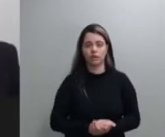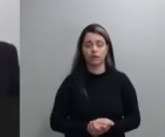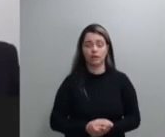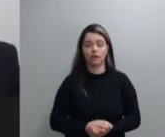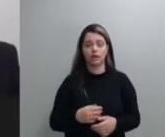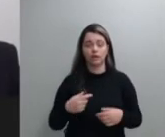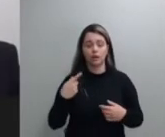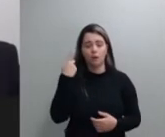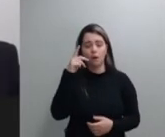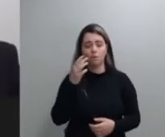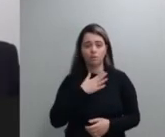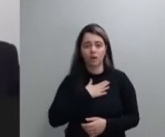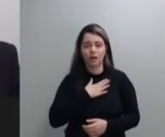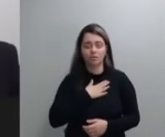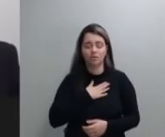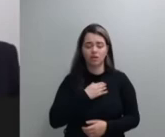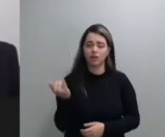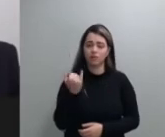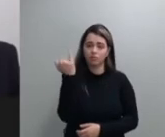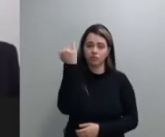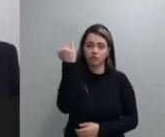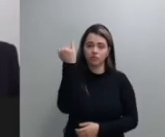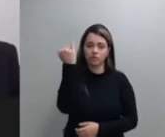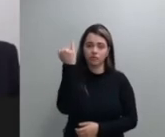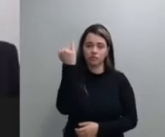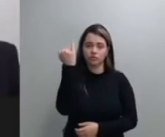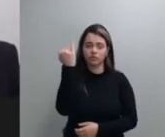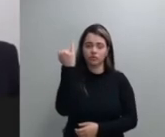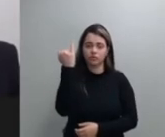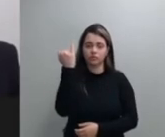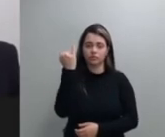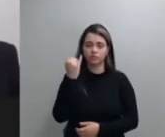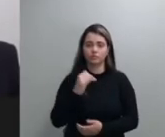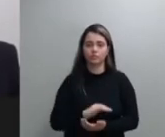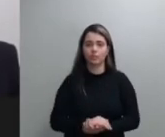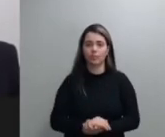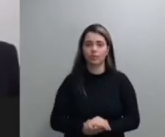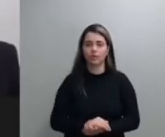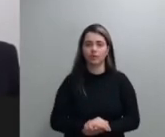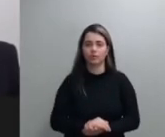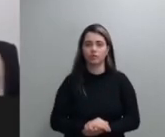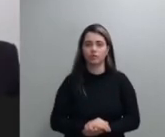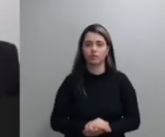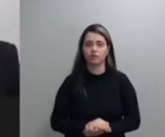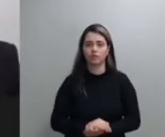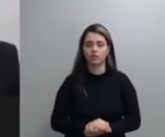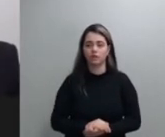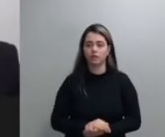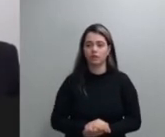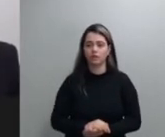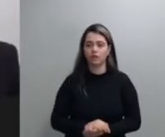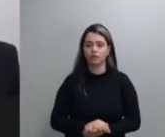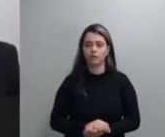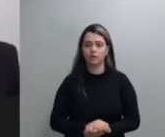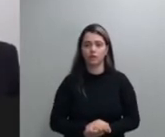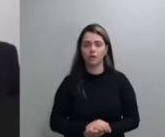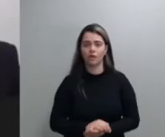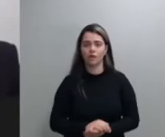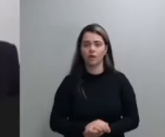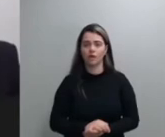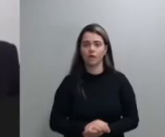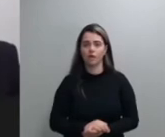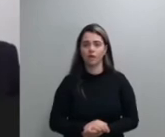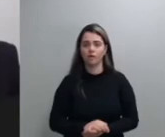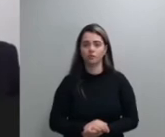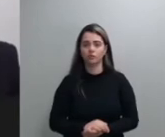pra mim é essencial na improbidade enriquecimento dolo ou lesão